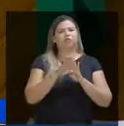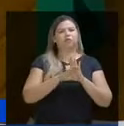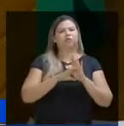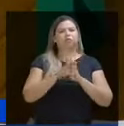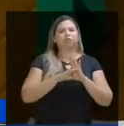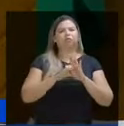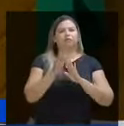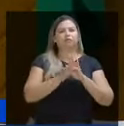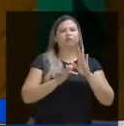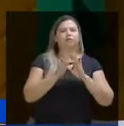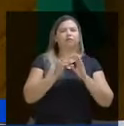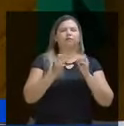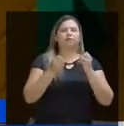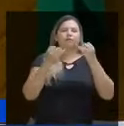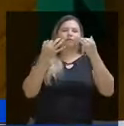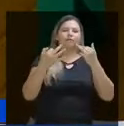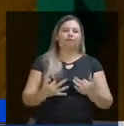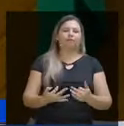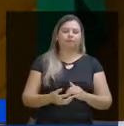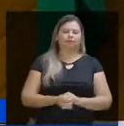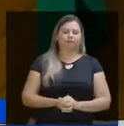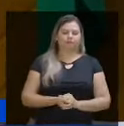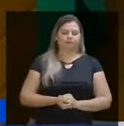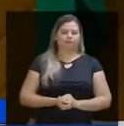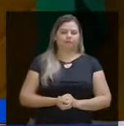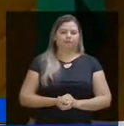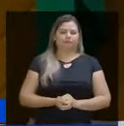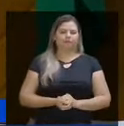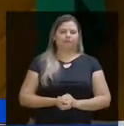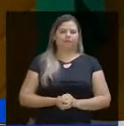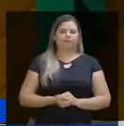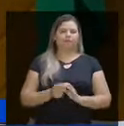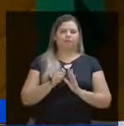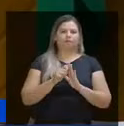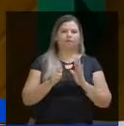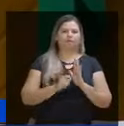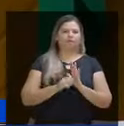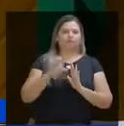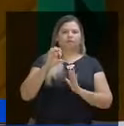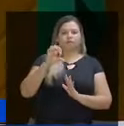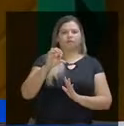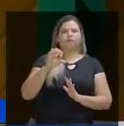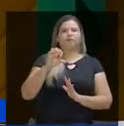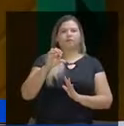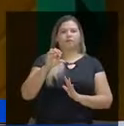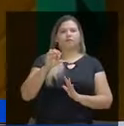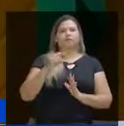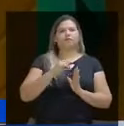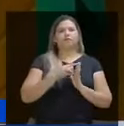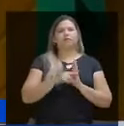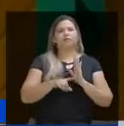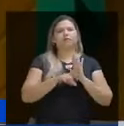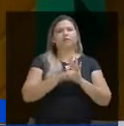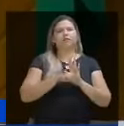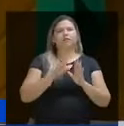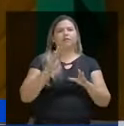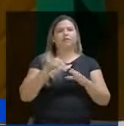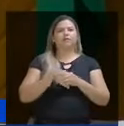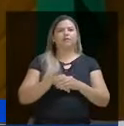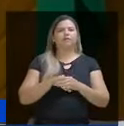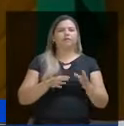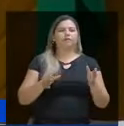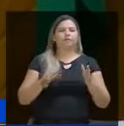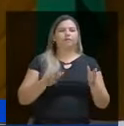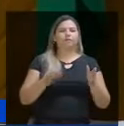Tal condição é regulamentada no artigo 9º da Lei das Eleições, que prevê o prazo mínimo de